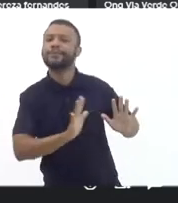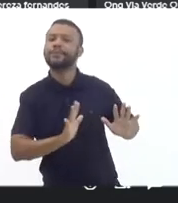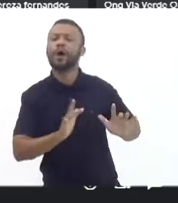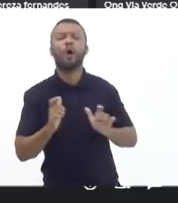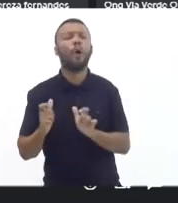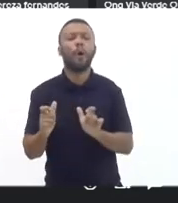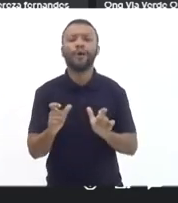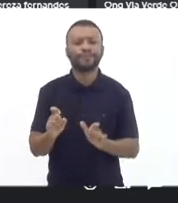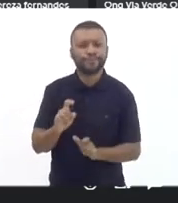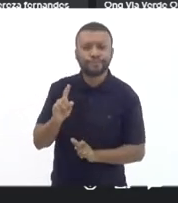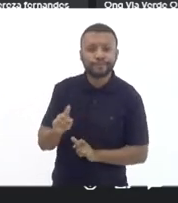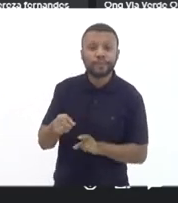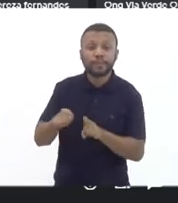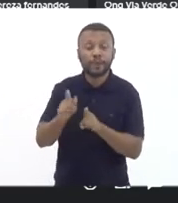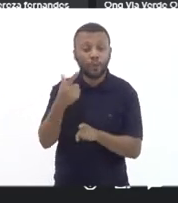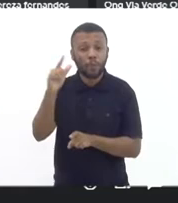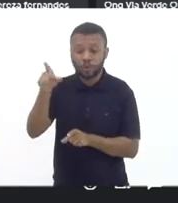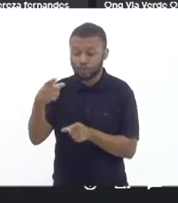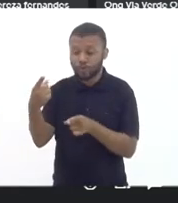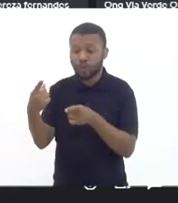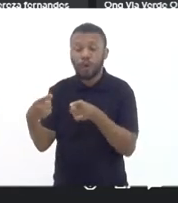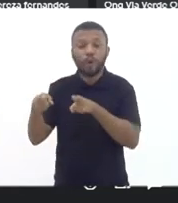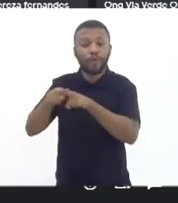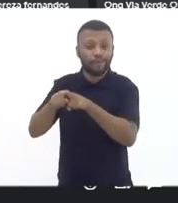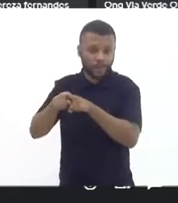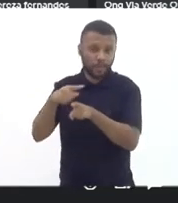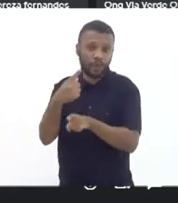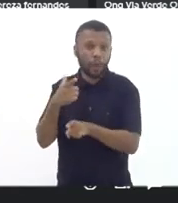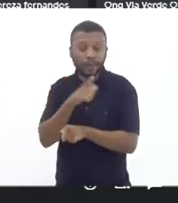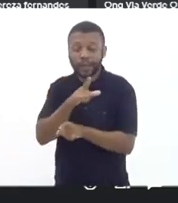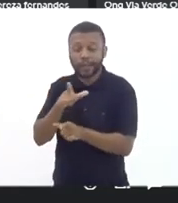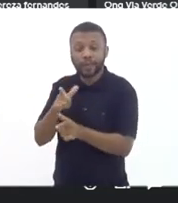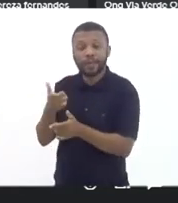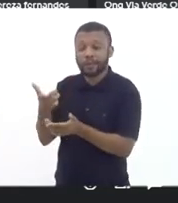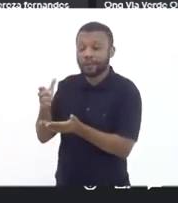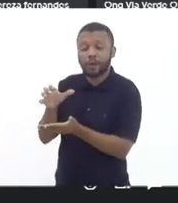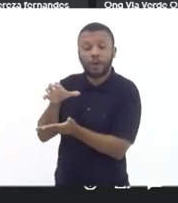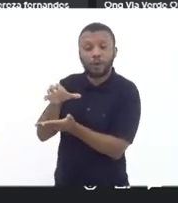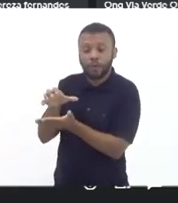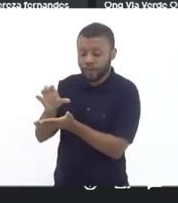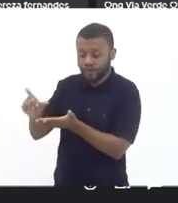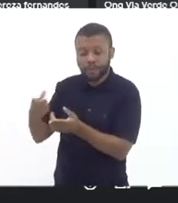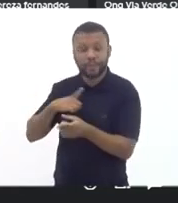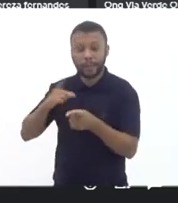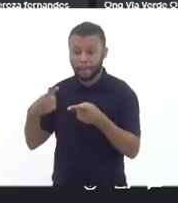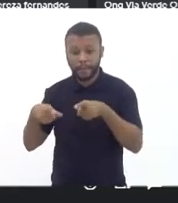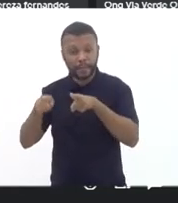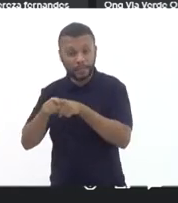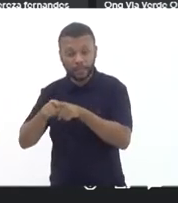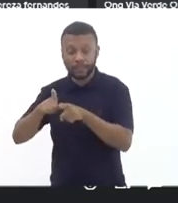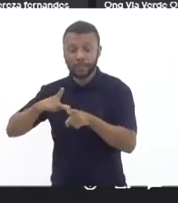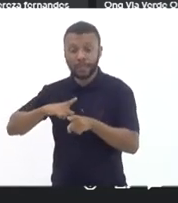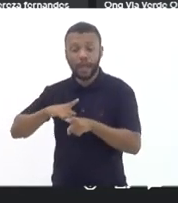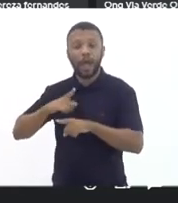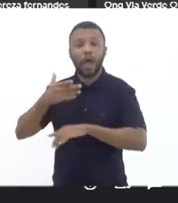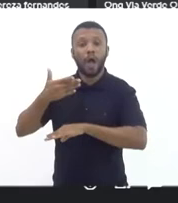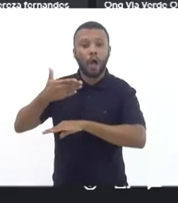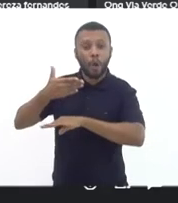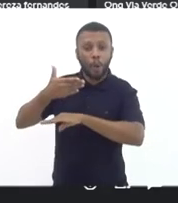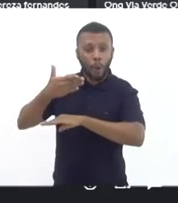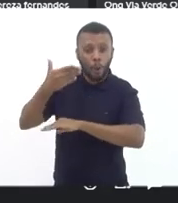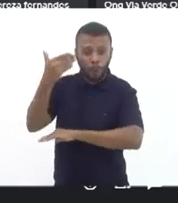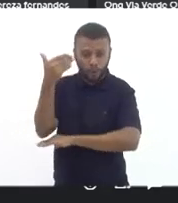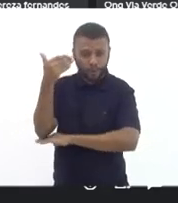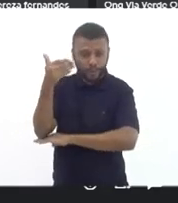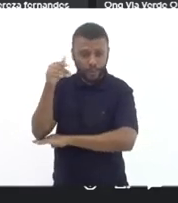em Niterói e consegui reservar no orçamento, que são convênios com hospedagens que já existem, para que o governo do estado e prefeitura